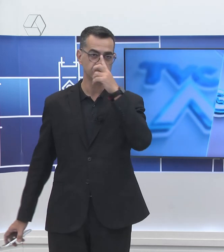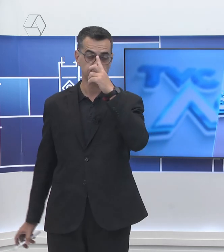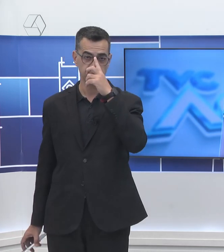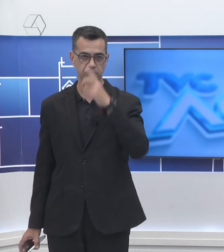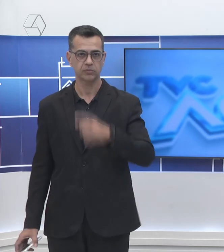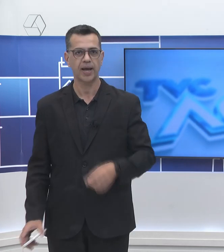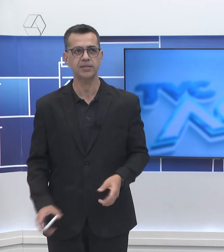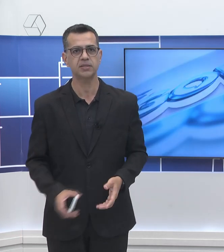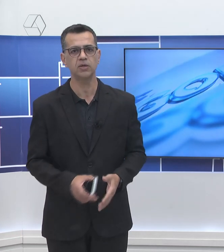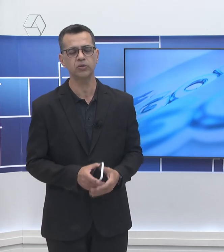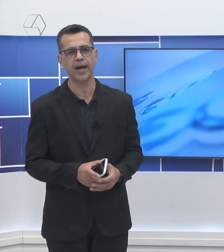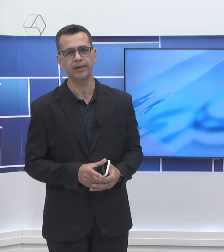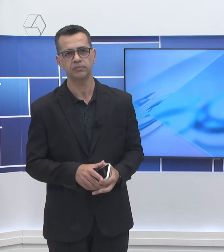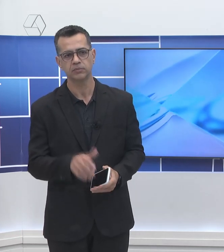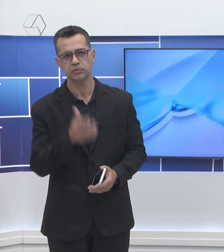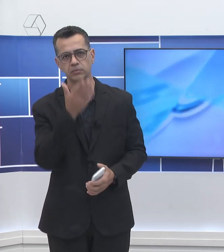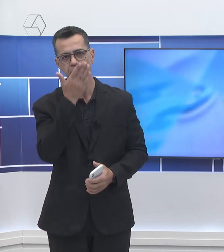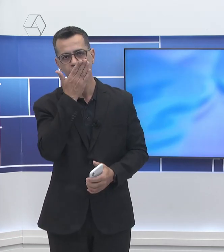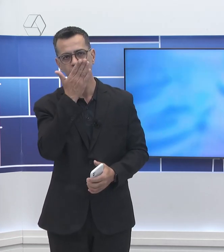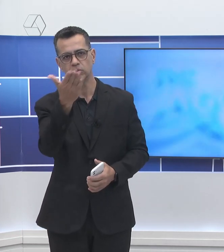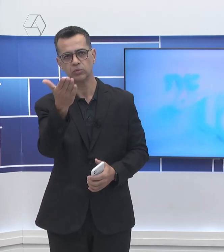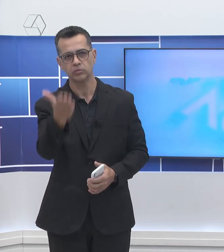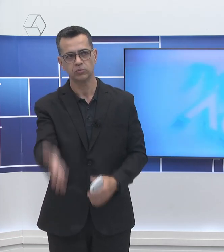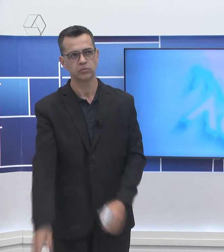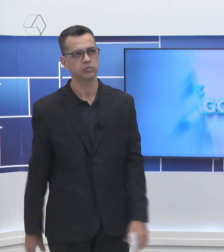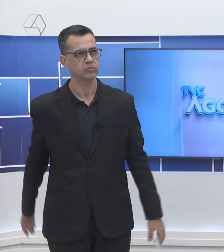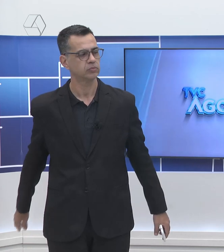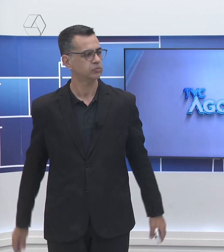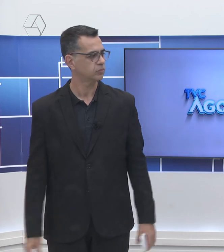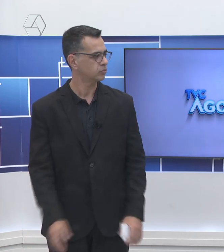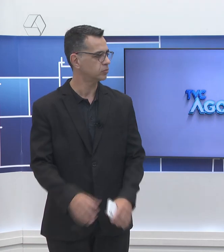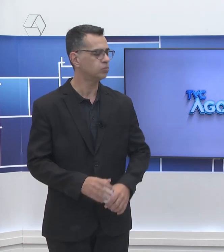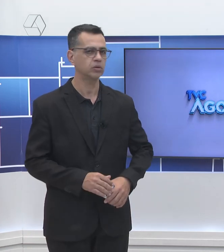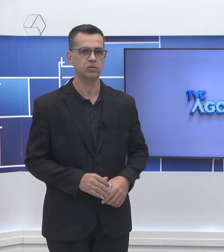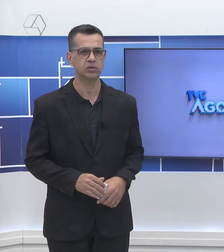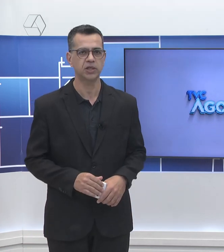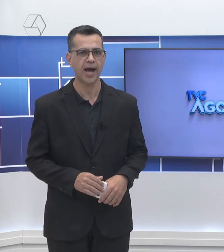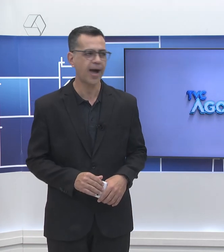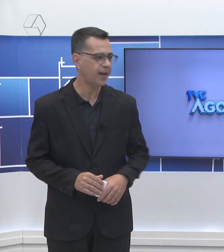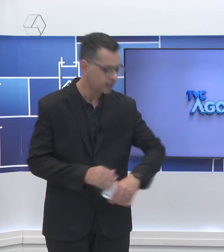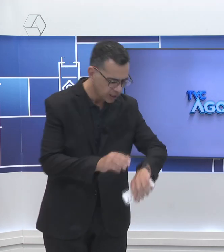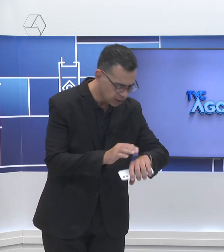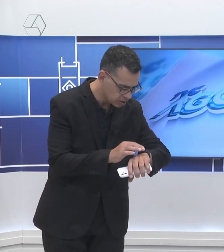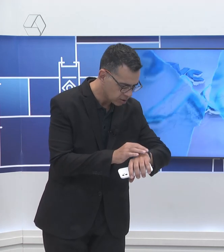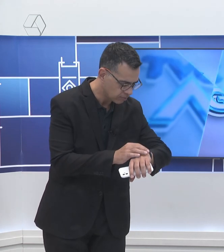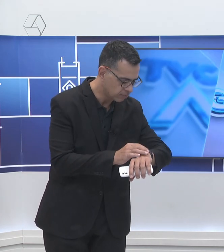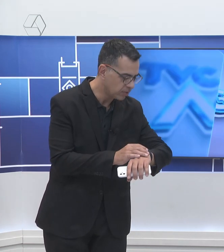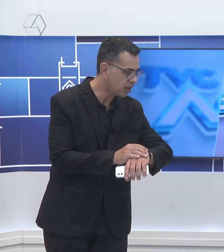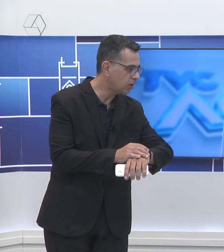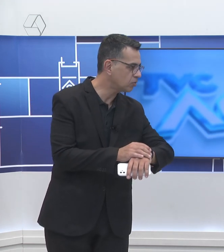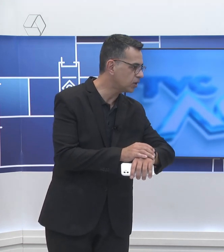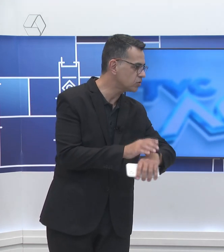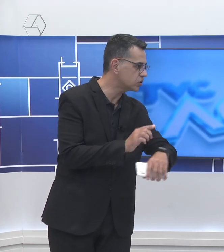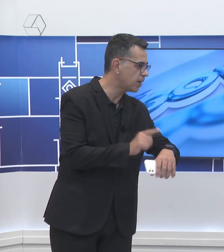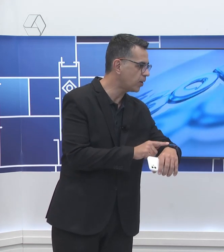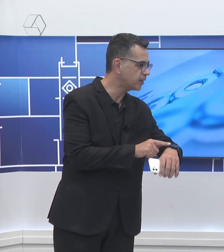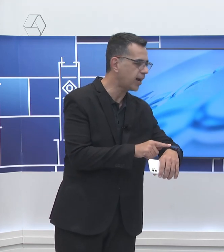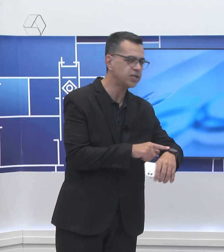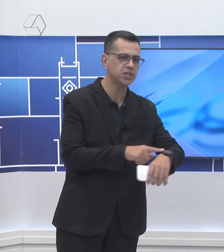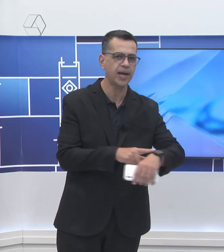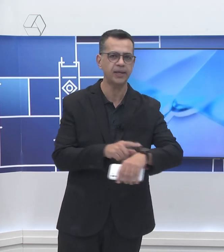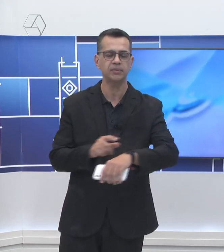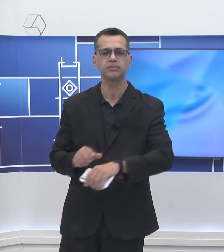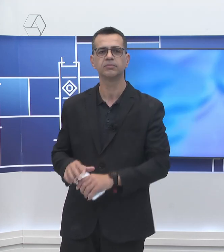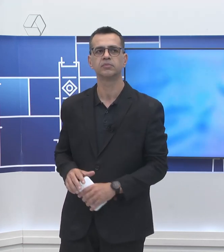A Zilda Santos Batista mandou aqui pra gente. Bom dia. Boa tarde. Boa tarde, Zilda. Tudo de bom pra você, Meu Deus, já é boa